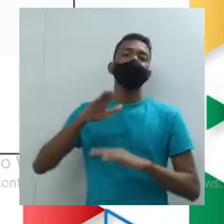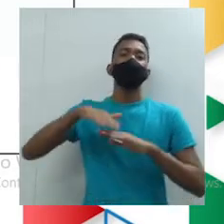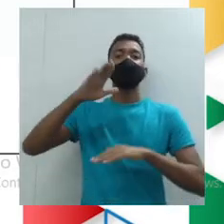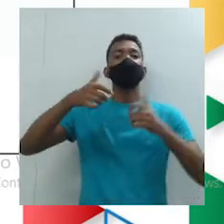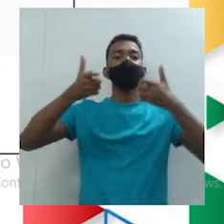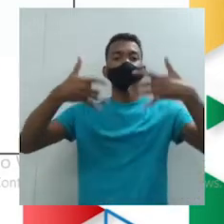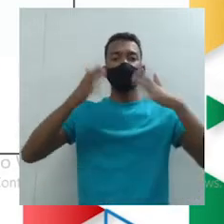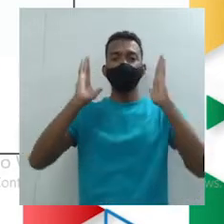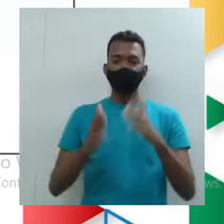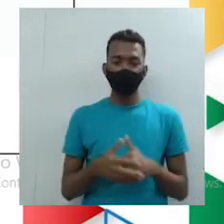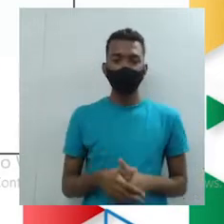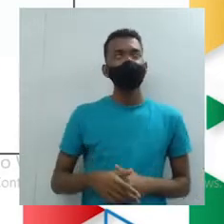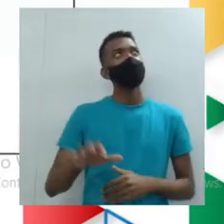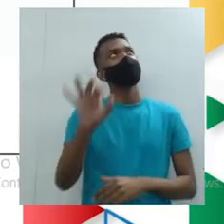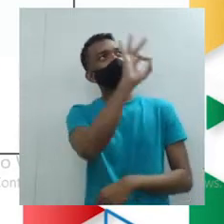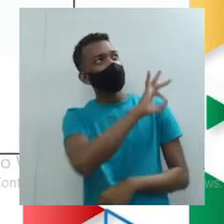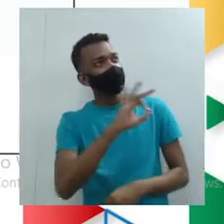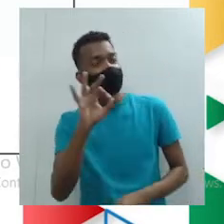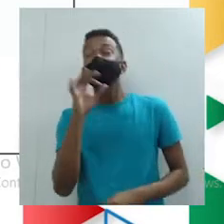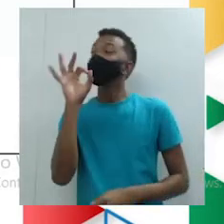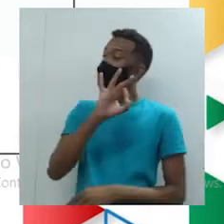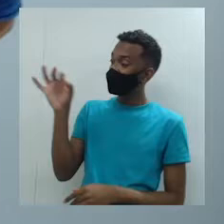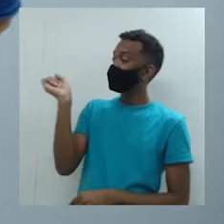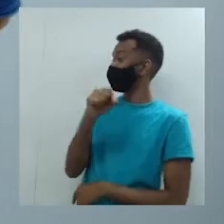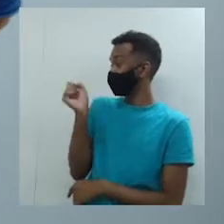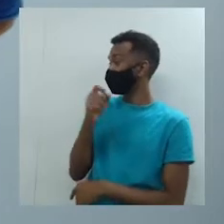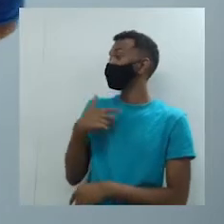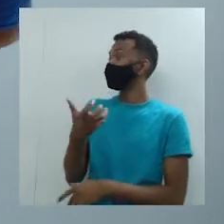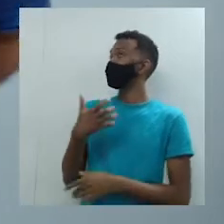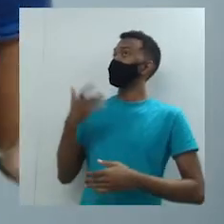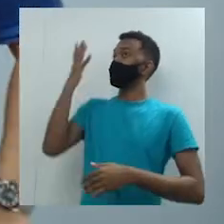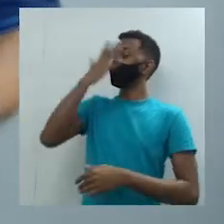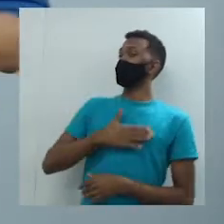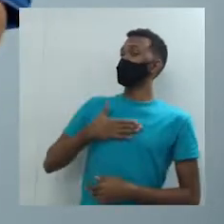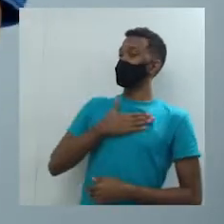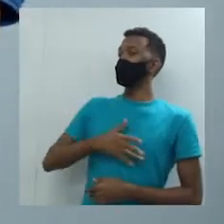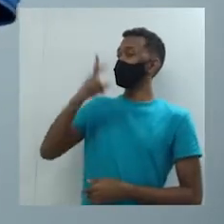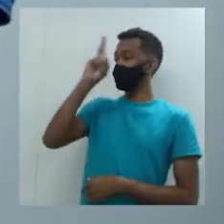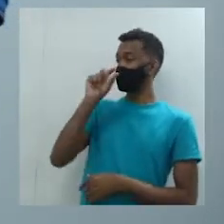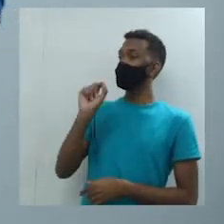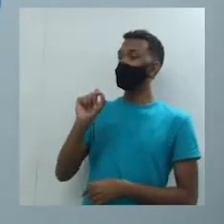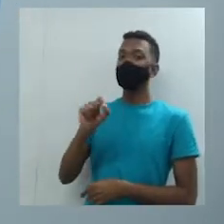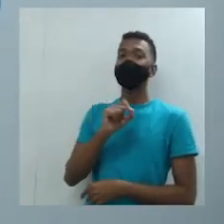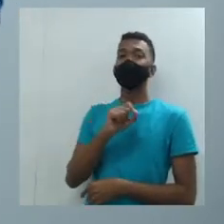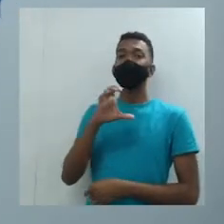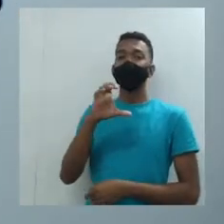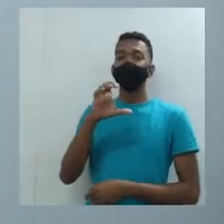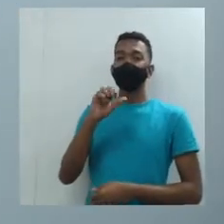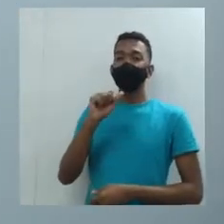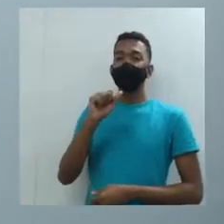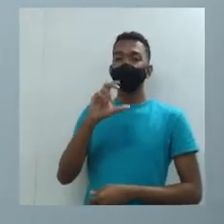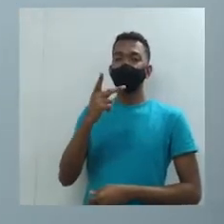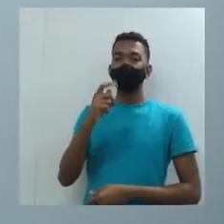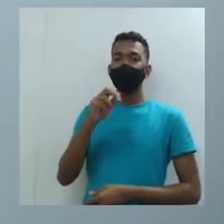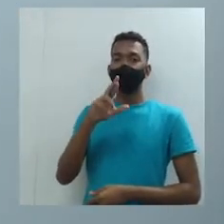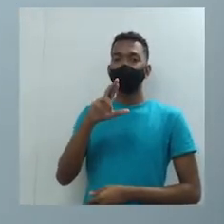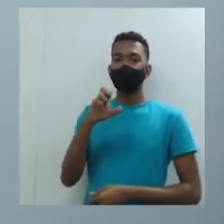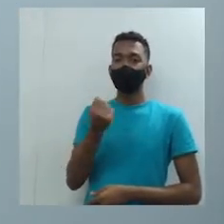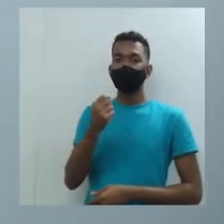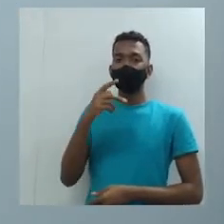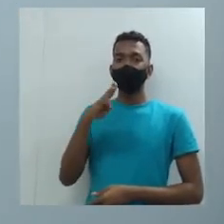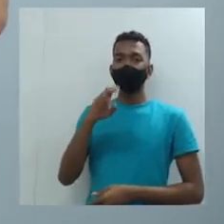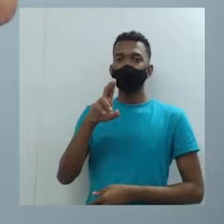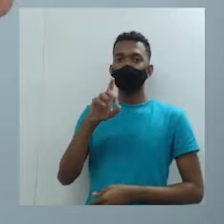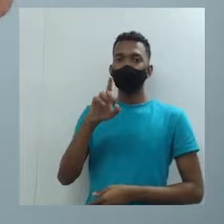professor Robson? Ótimo. Justamente eu gostaria de começar lembrando o próprio nome, né? A Charles Baudelaire. Isso. Lembrar, eu gostaria